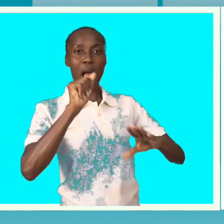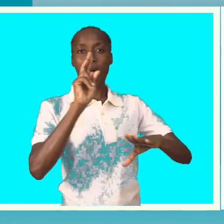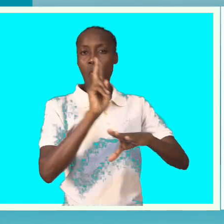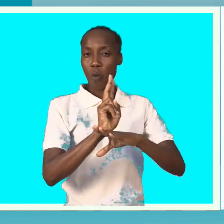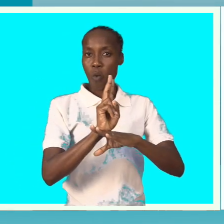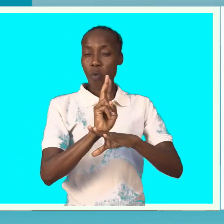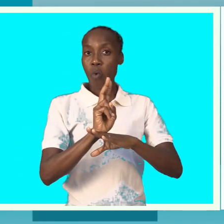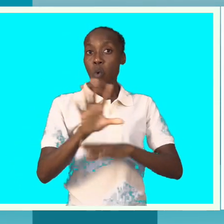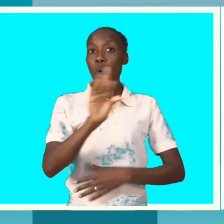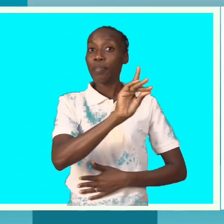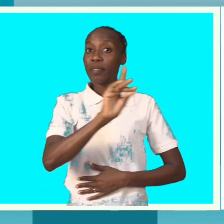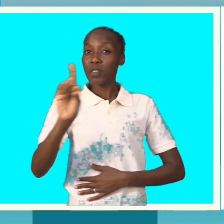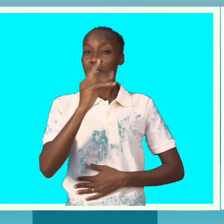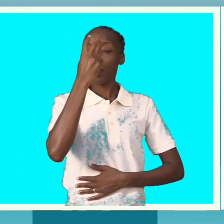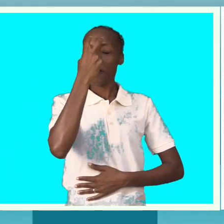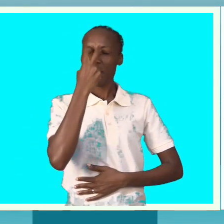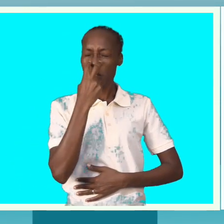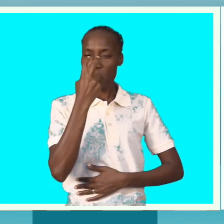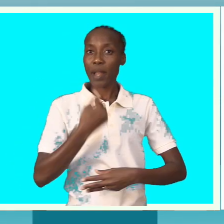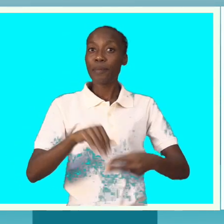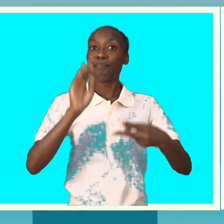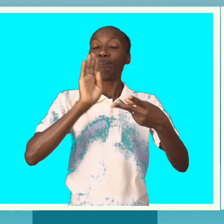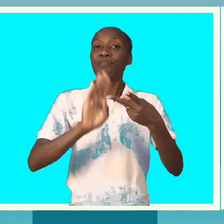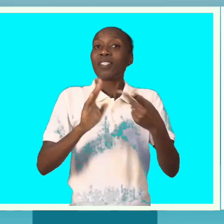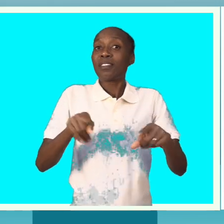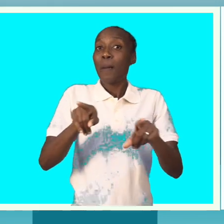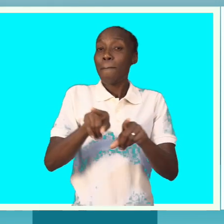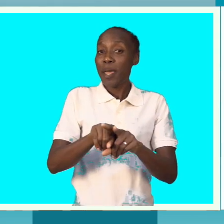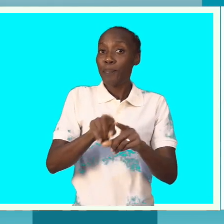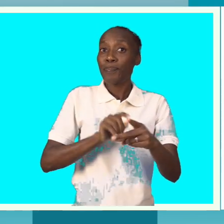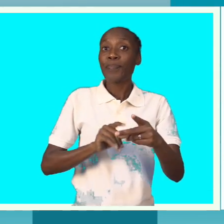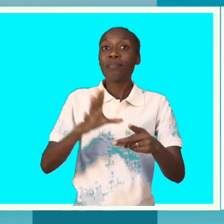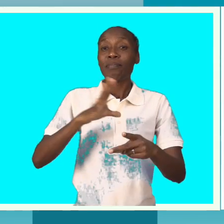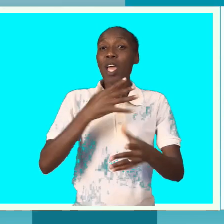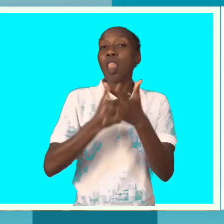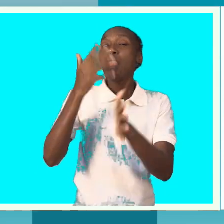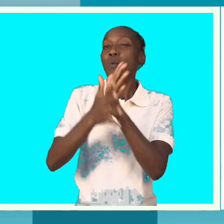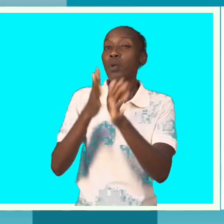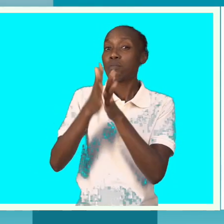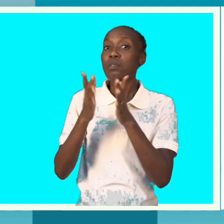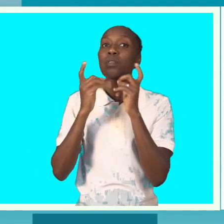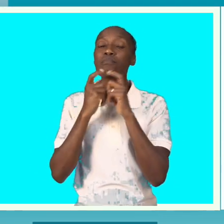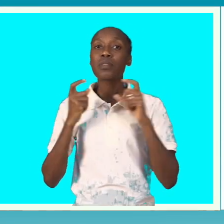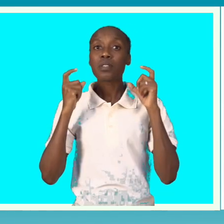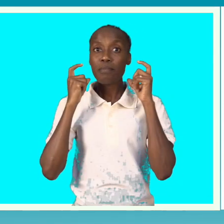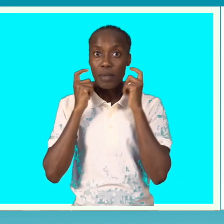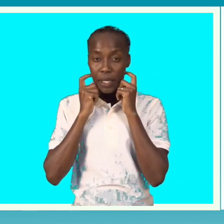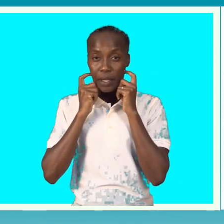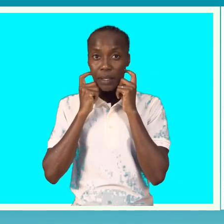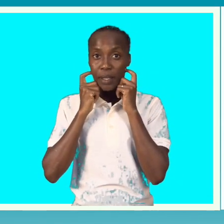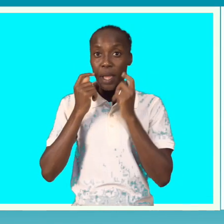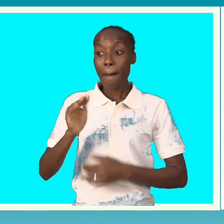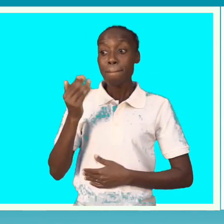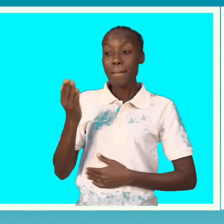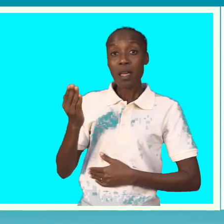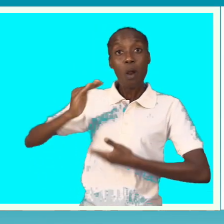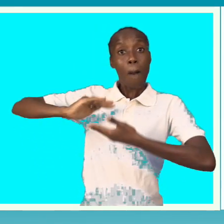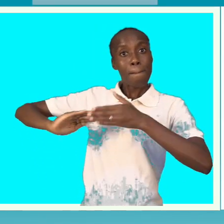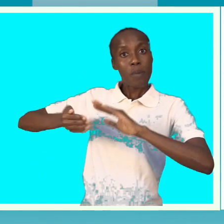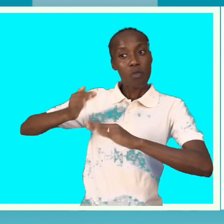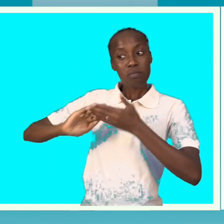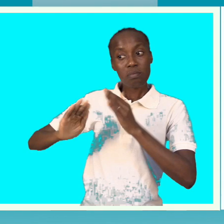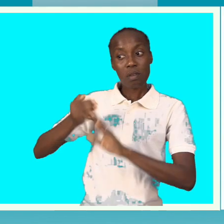braille para os alunos com deficiência visual. Também introduzimos a língua de sinais de Moçambique,